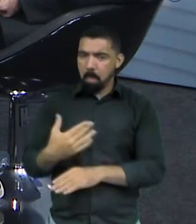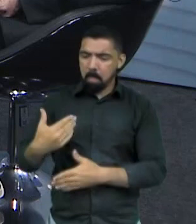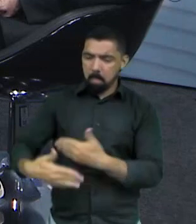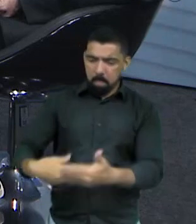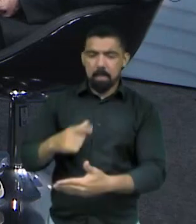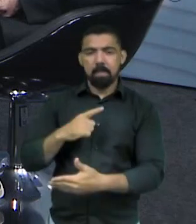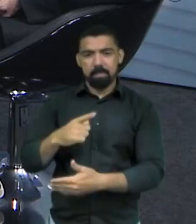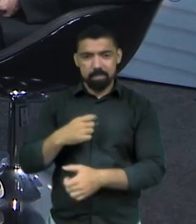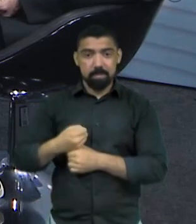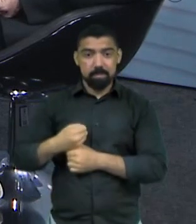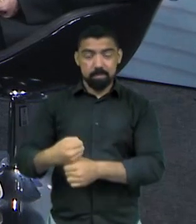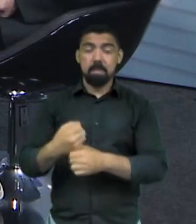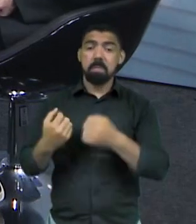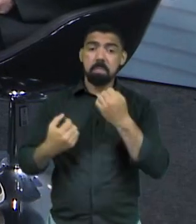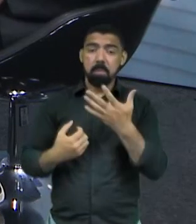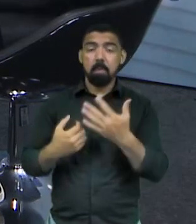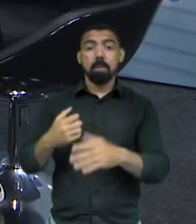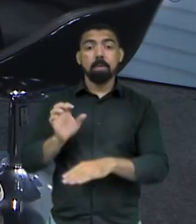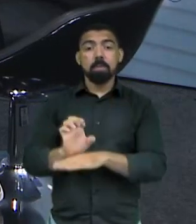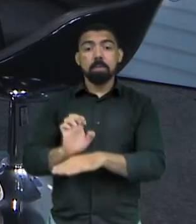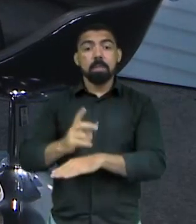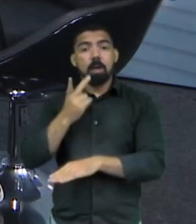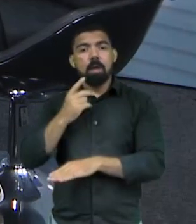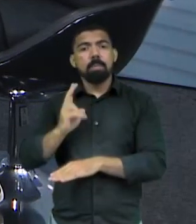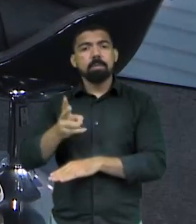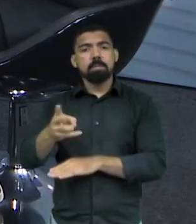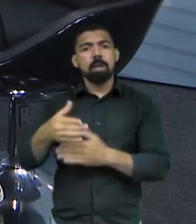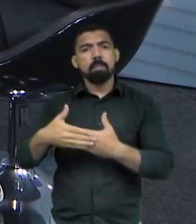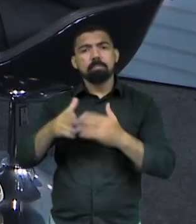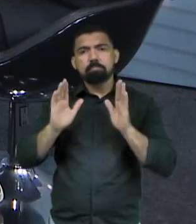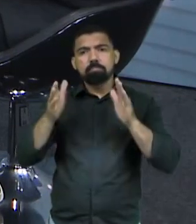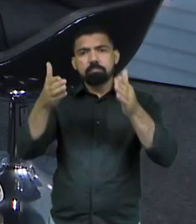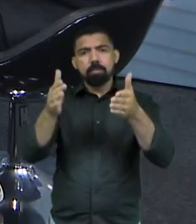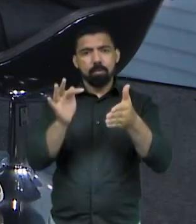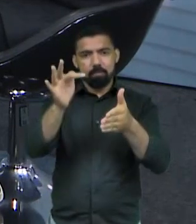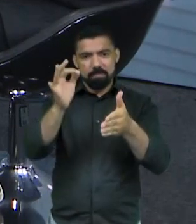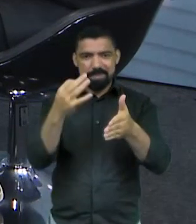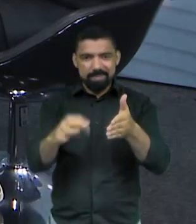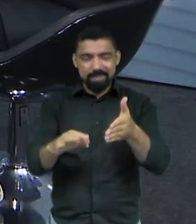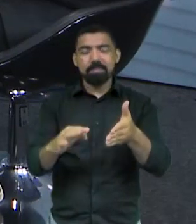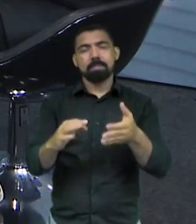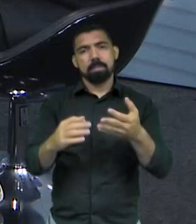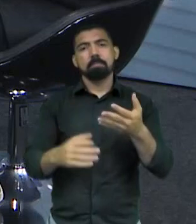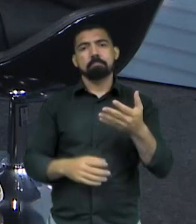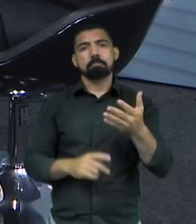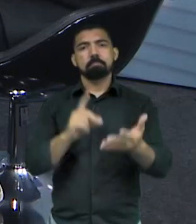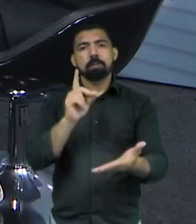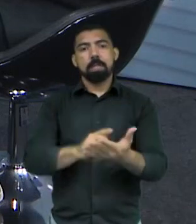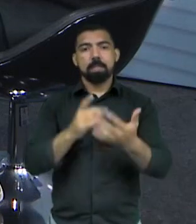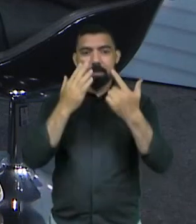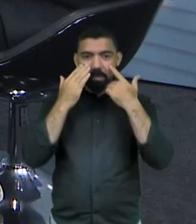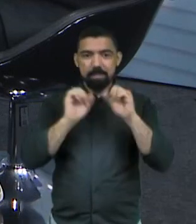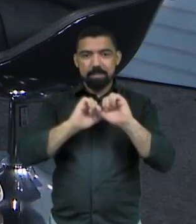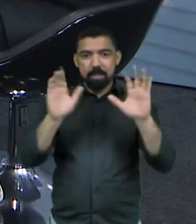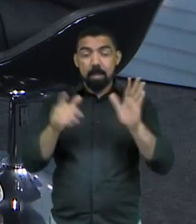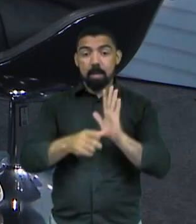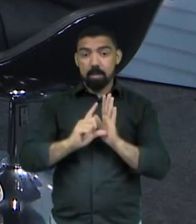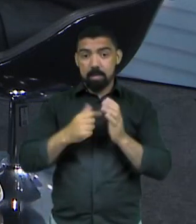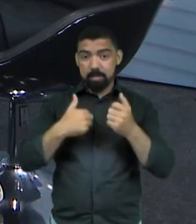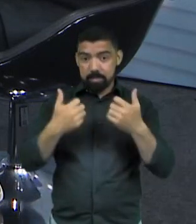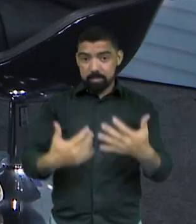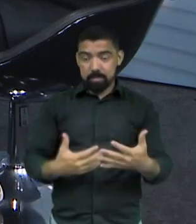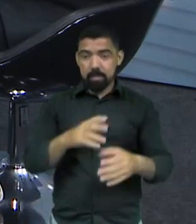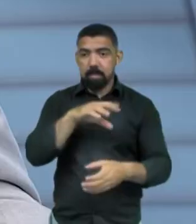Ceará está sempre olhando para frente, né, Júlio? Exatamente. Isso está muito claro aí, como eu estava antecipando, né? Na